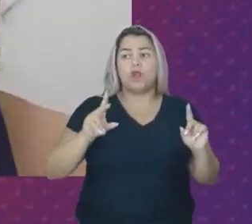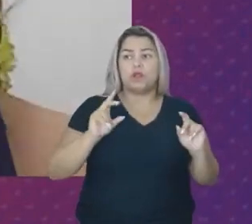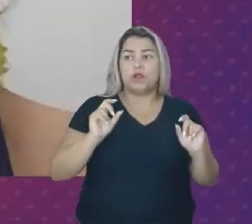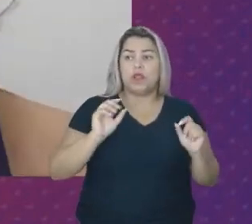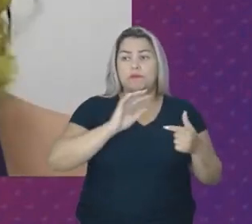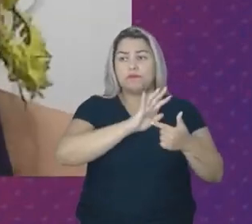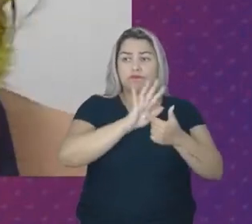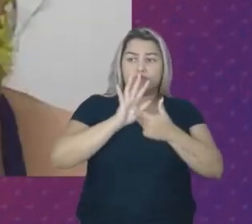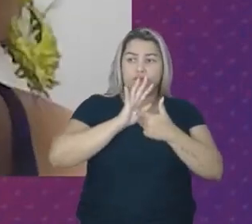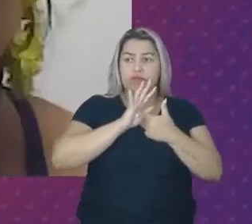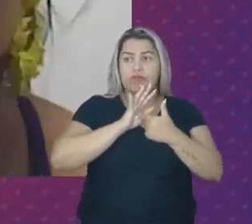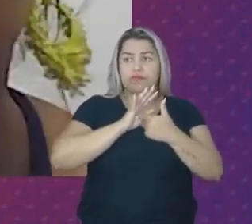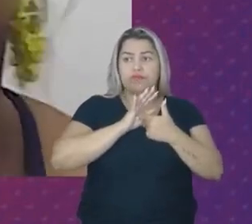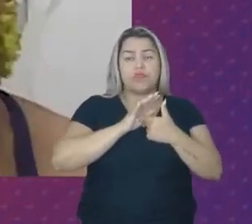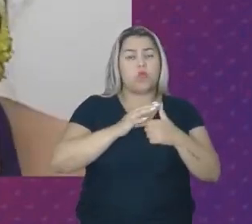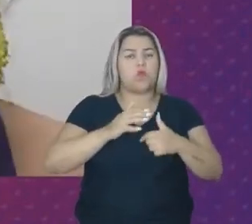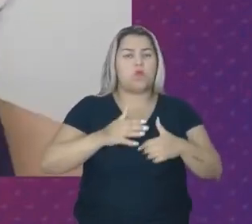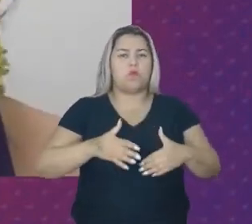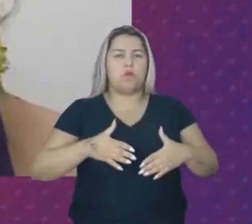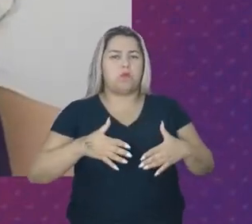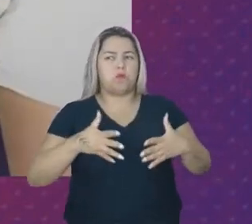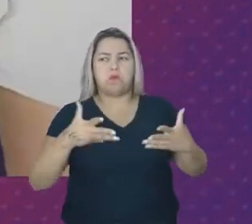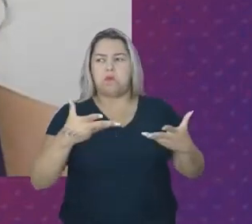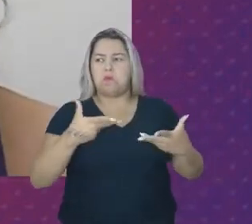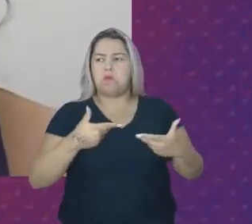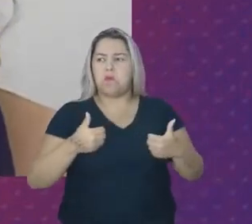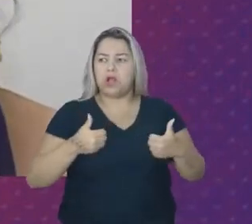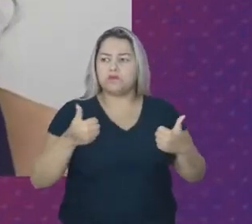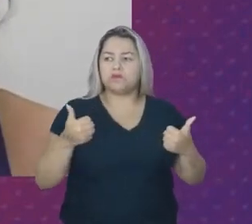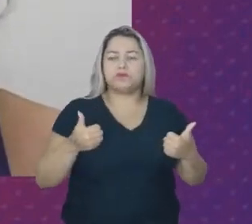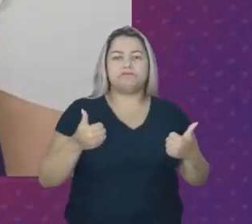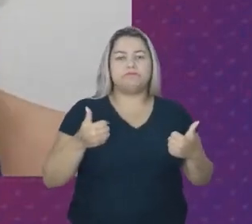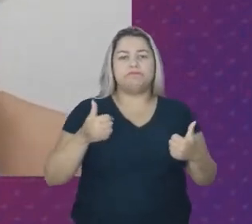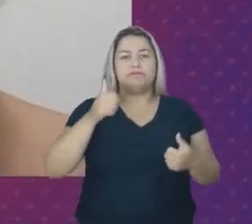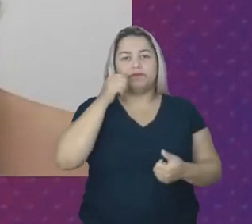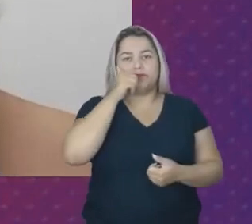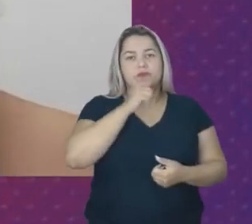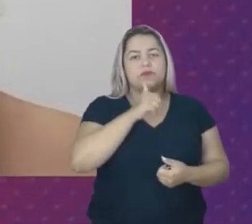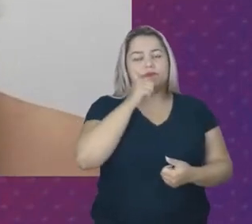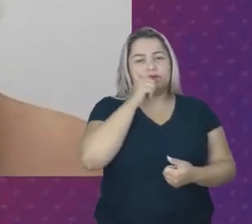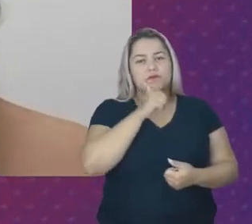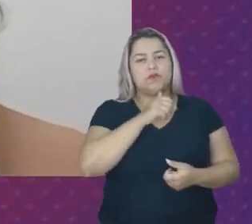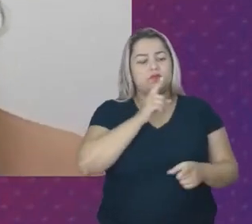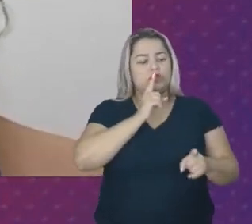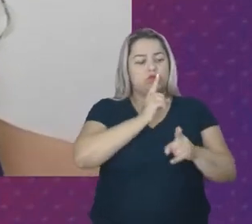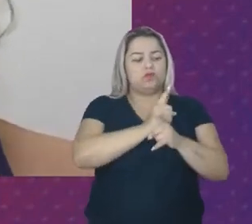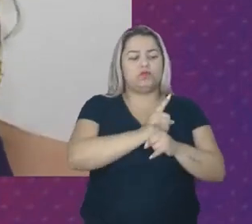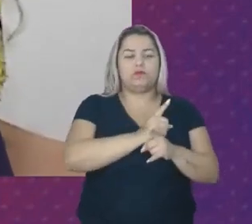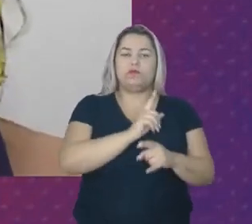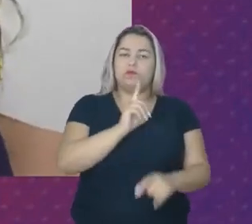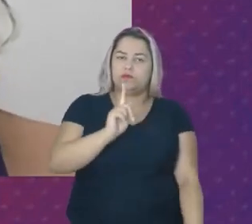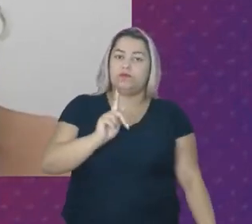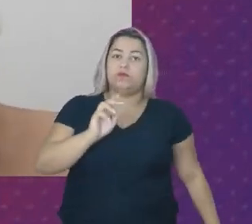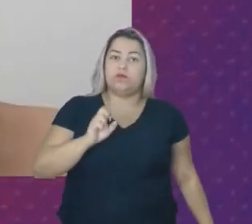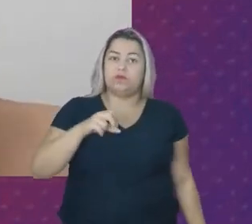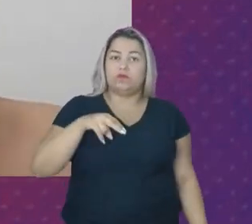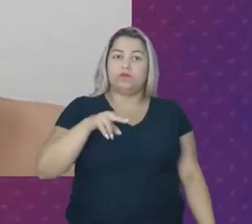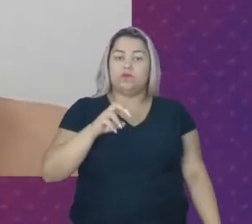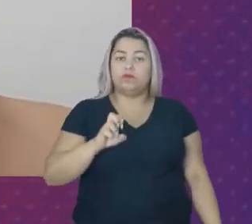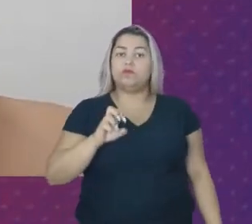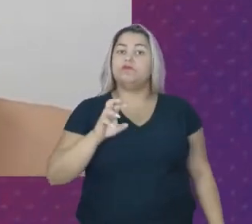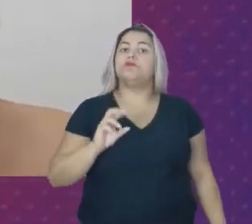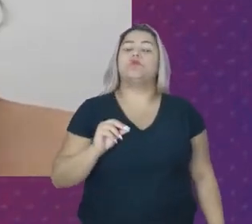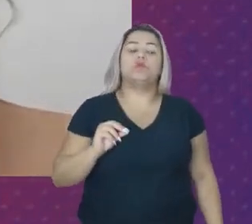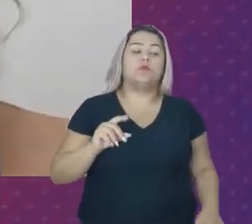né? Uma super mulher, já que a gente está trazendo para esse recorte de gênero do Elas por Elas. Então, é